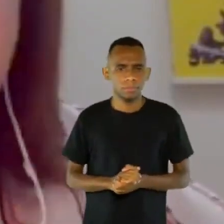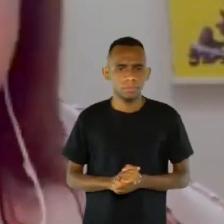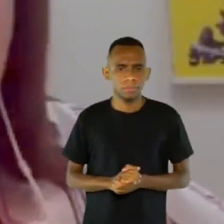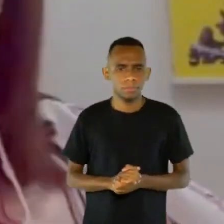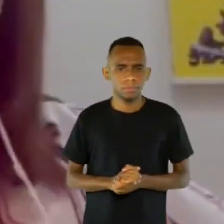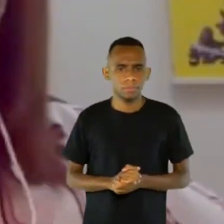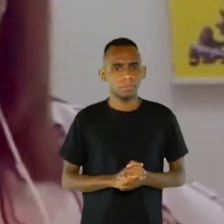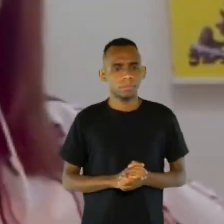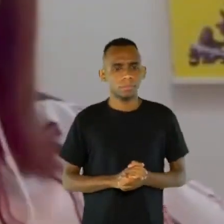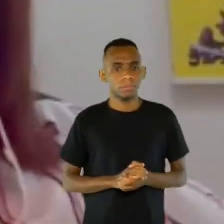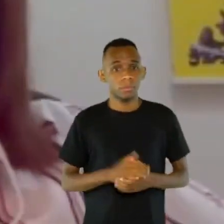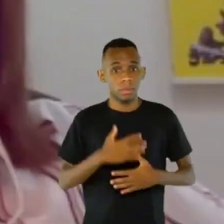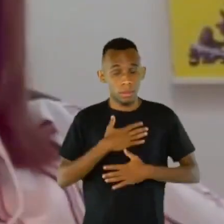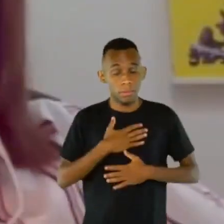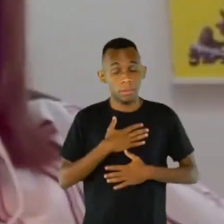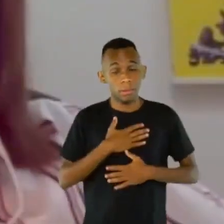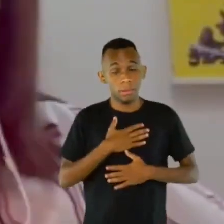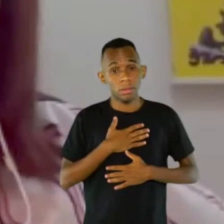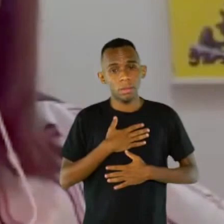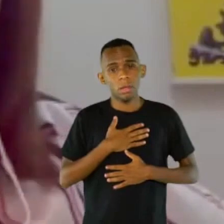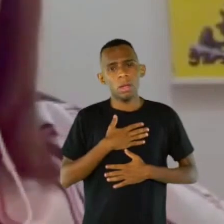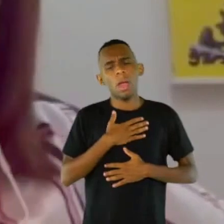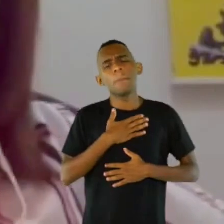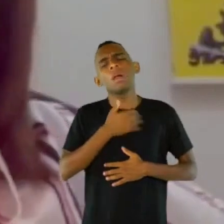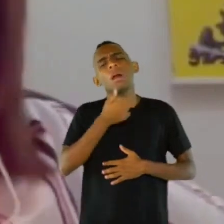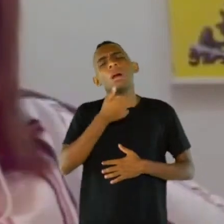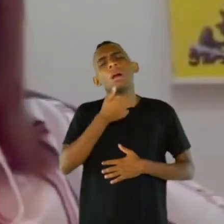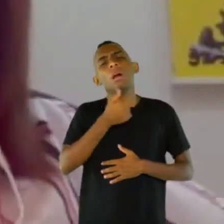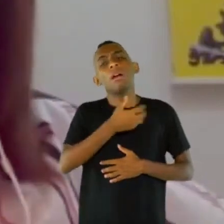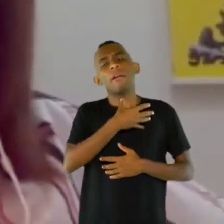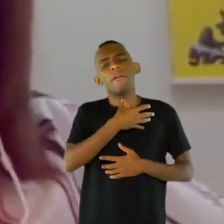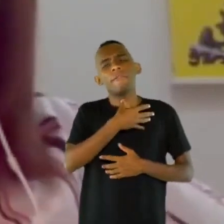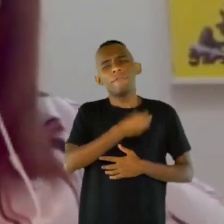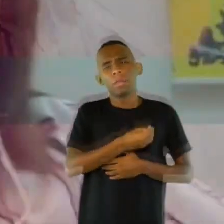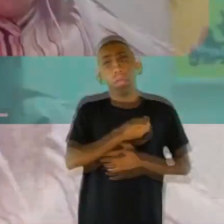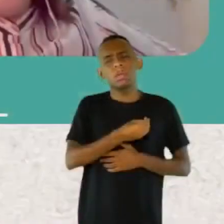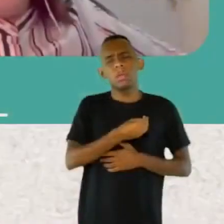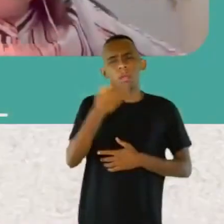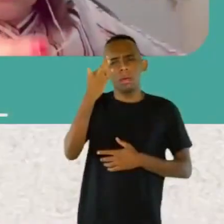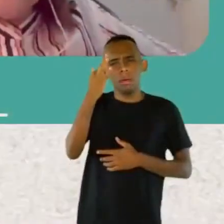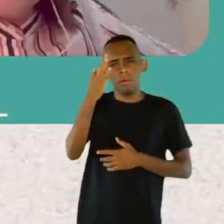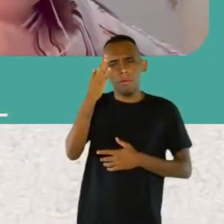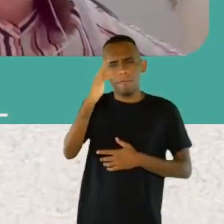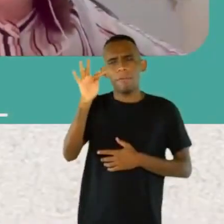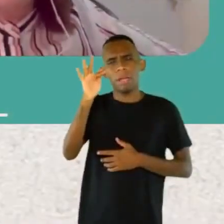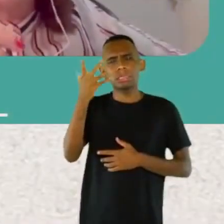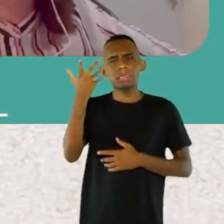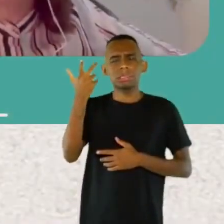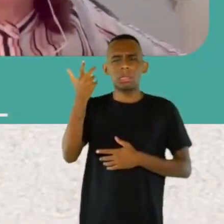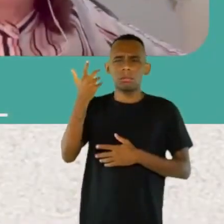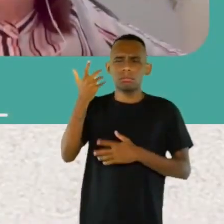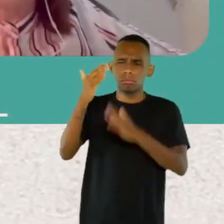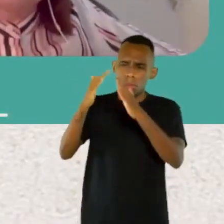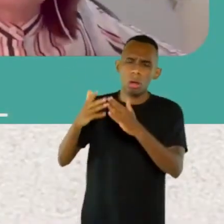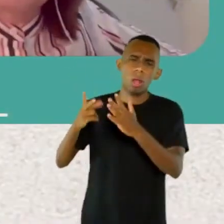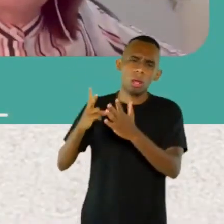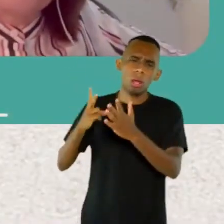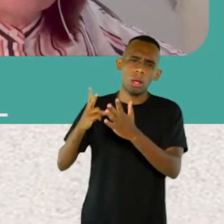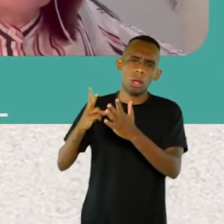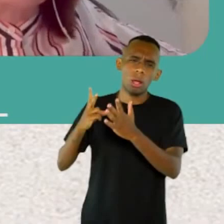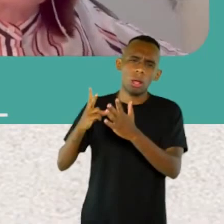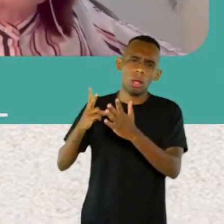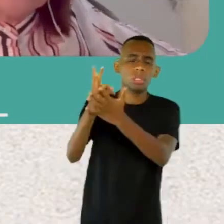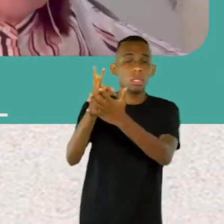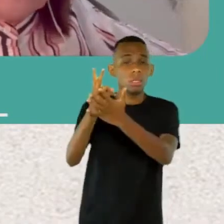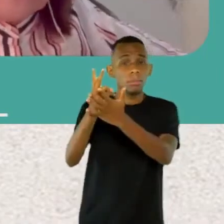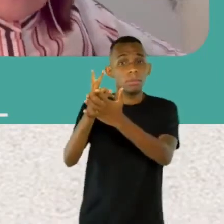A minha filha vive há muitos anos na França, né? Ela saiu do Brasil jovem para estudar e acabou